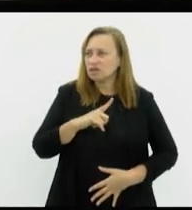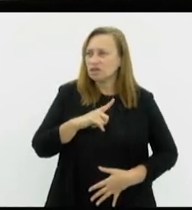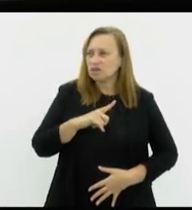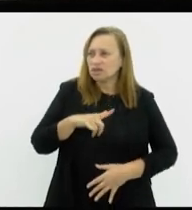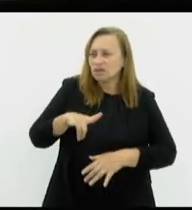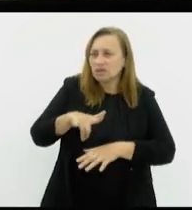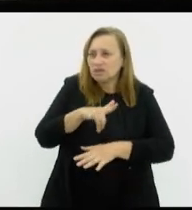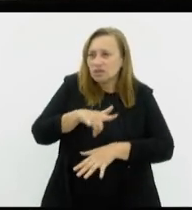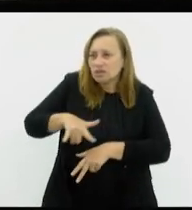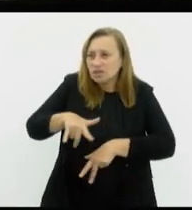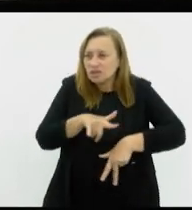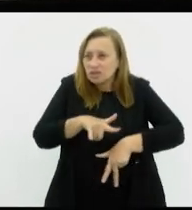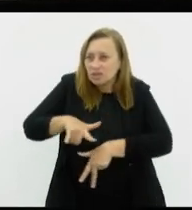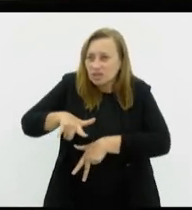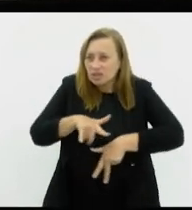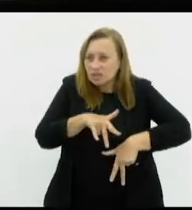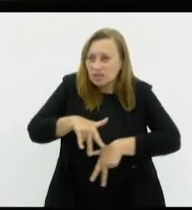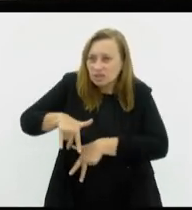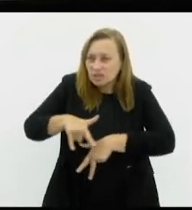recado, carregador de mala,